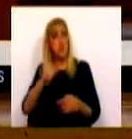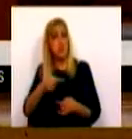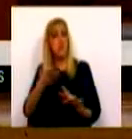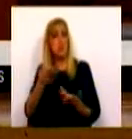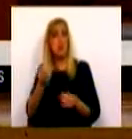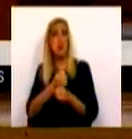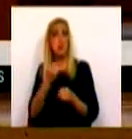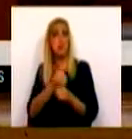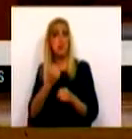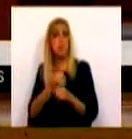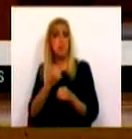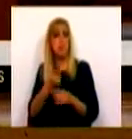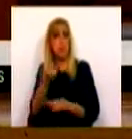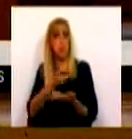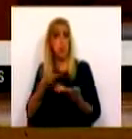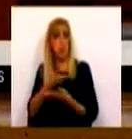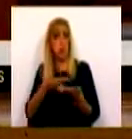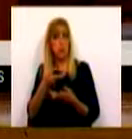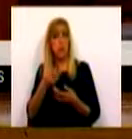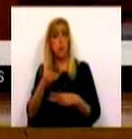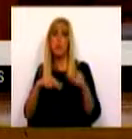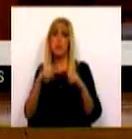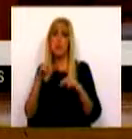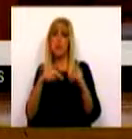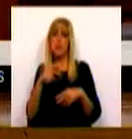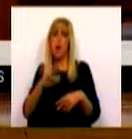desempenho económico e financeiro de longas décadas,